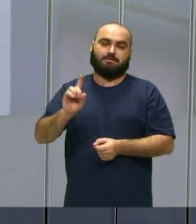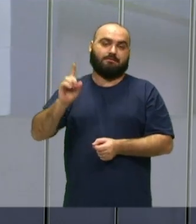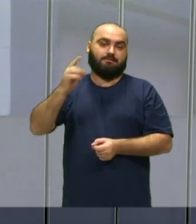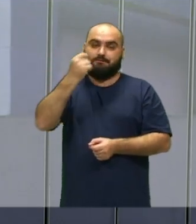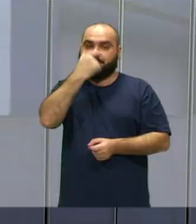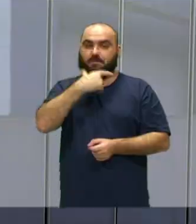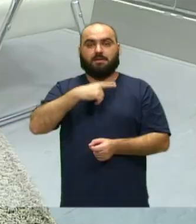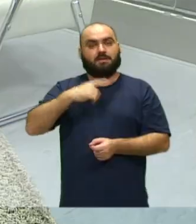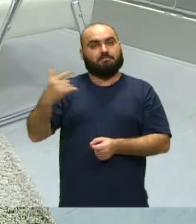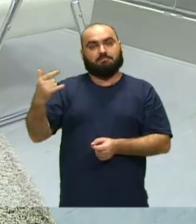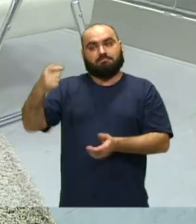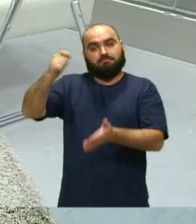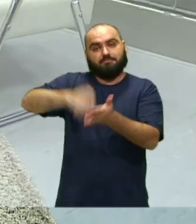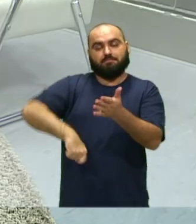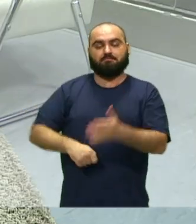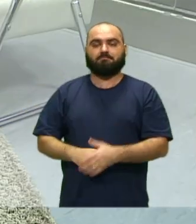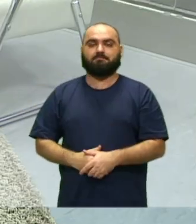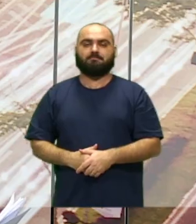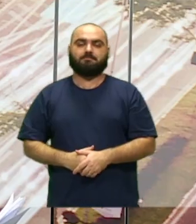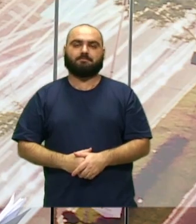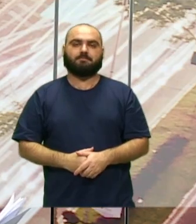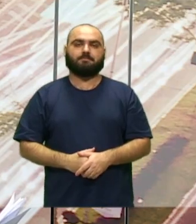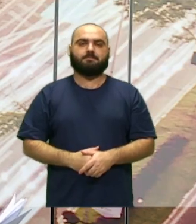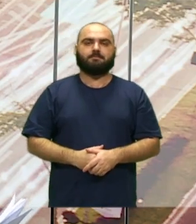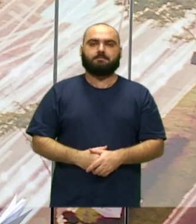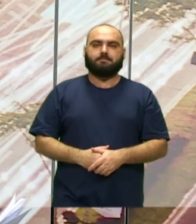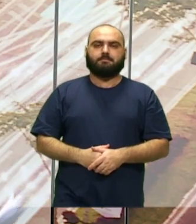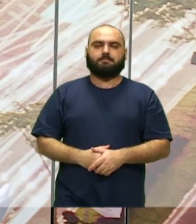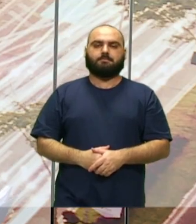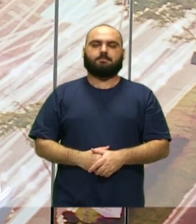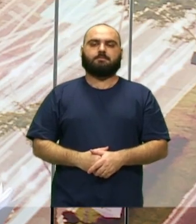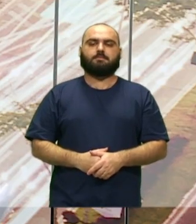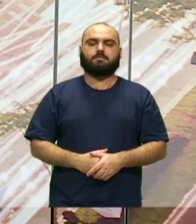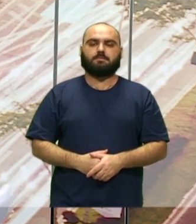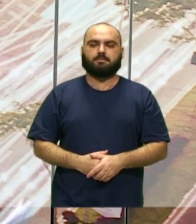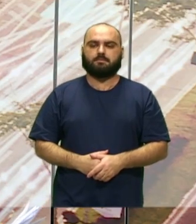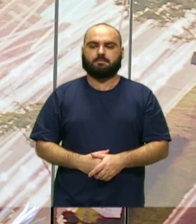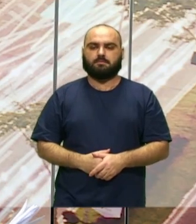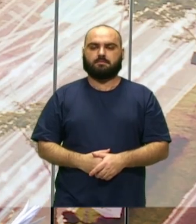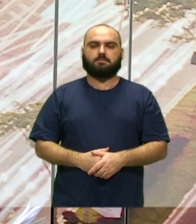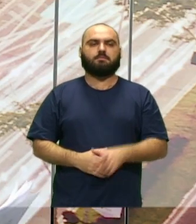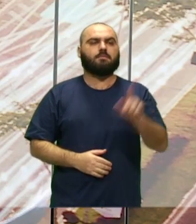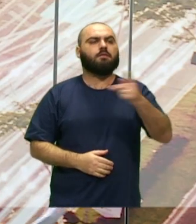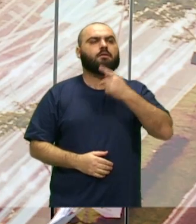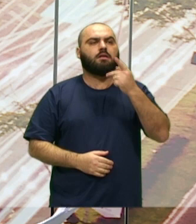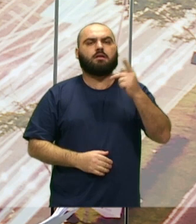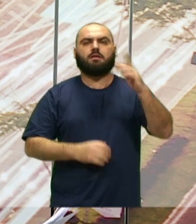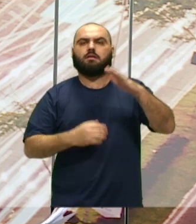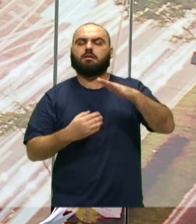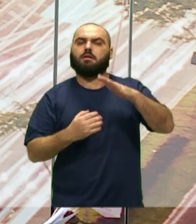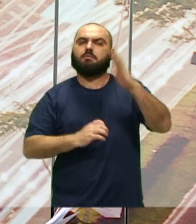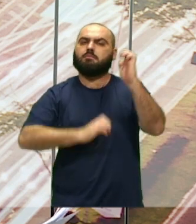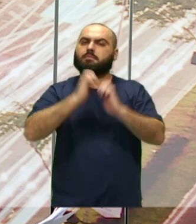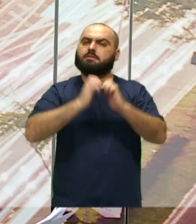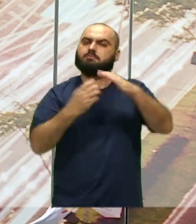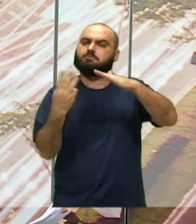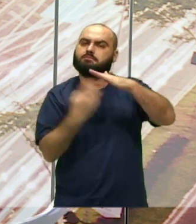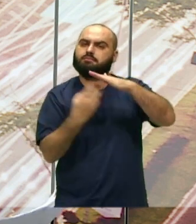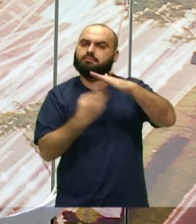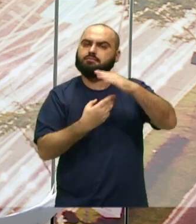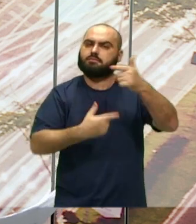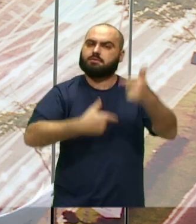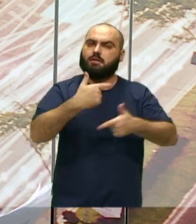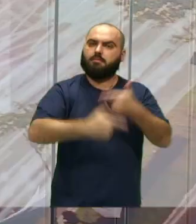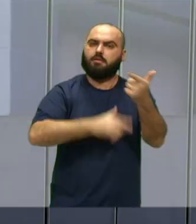ler. Vereadora, uma outra fiscalização que a senhora cobra por meio de indicação diz respeito à empresa terceirizada que presta serviço de manutenção